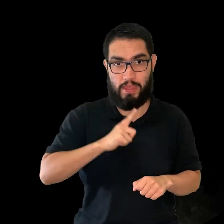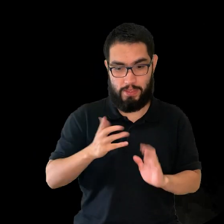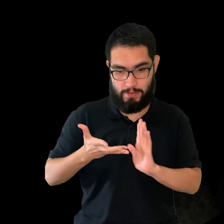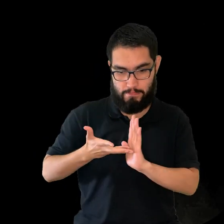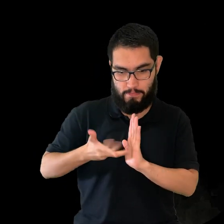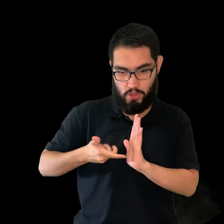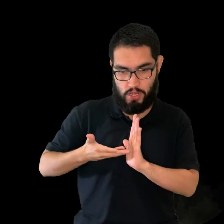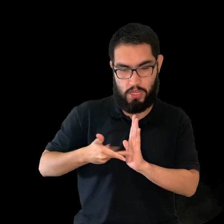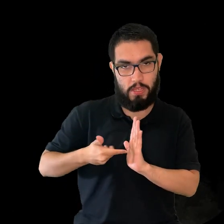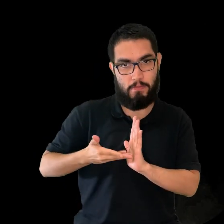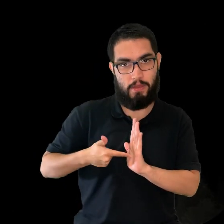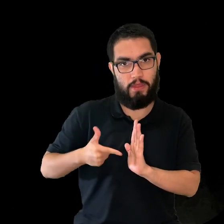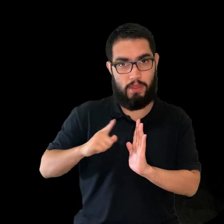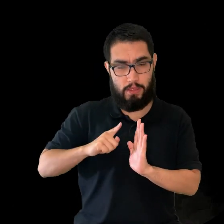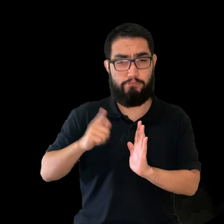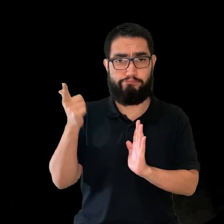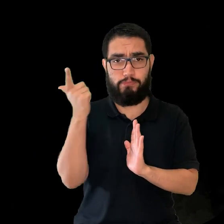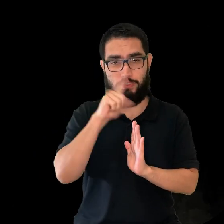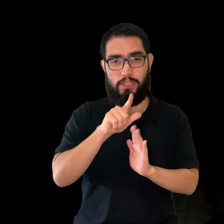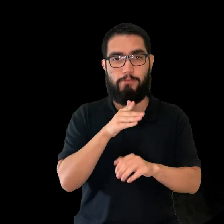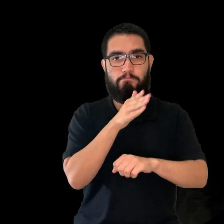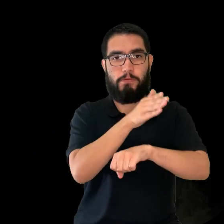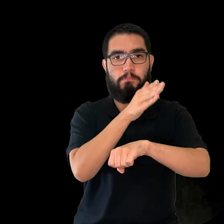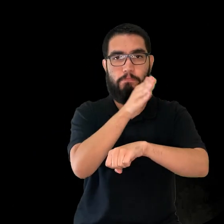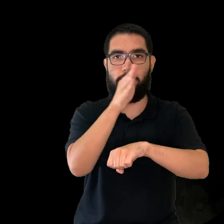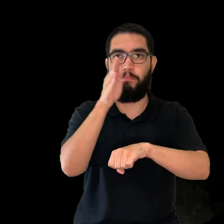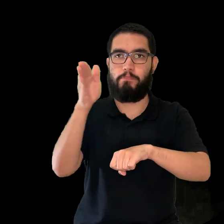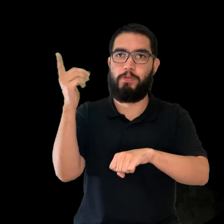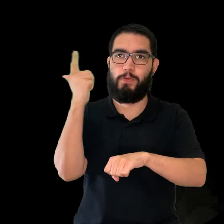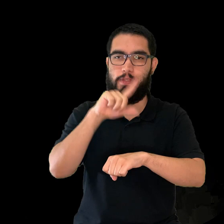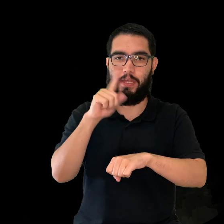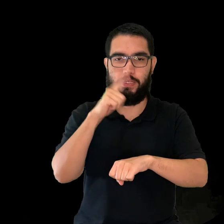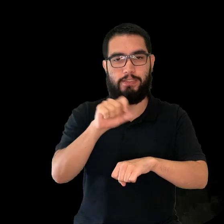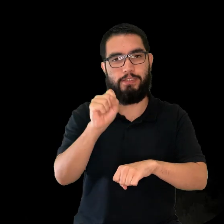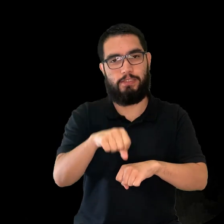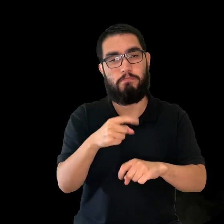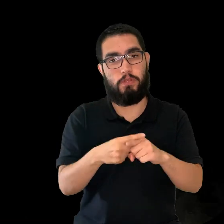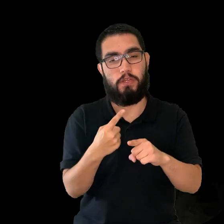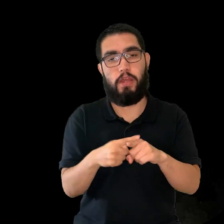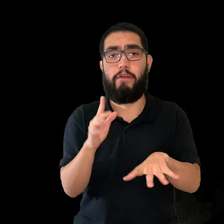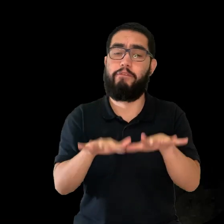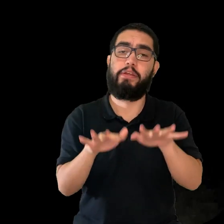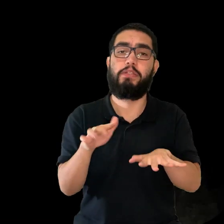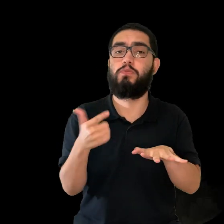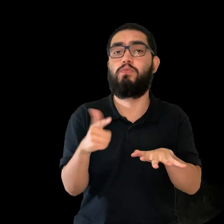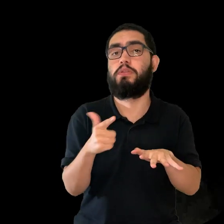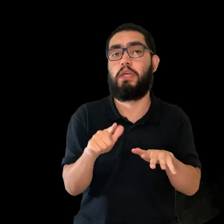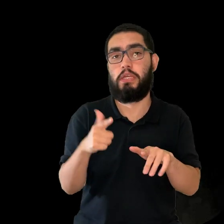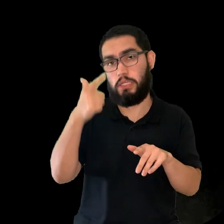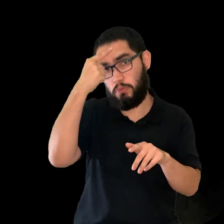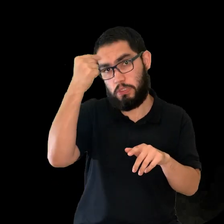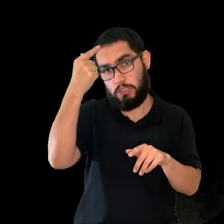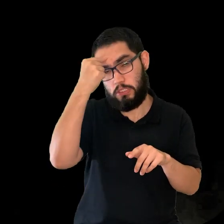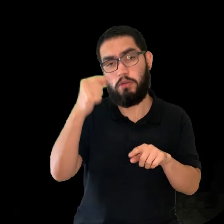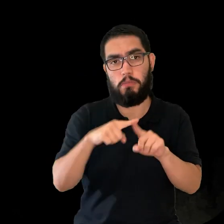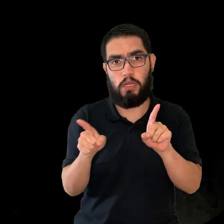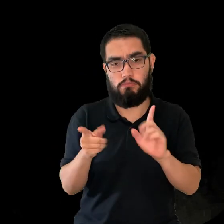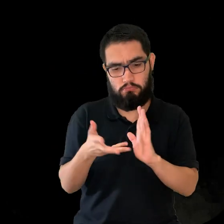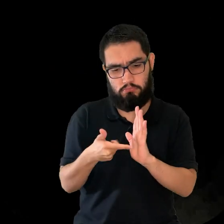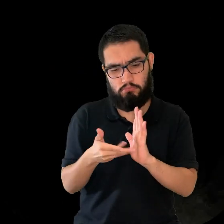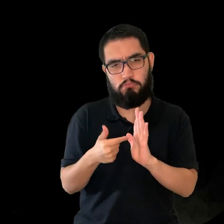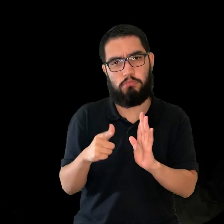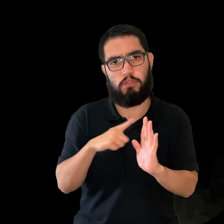né, a proficiência em Libras, consegue atuar em várias esferas sim, mesmo sem muitas vezes ter uma